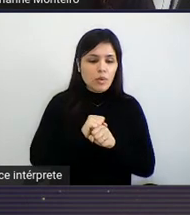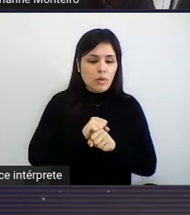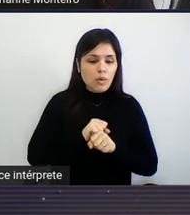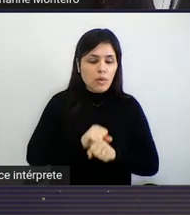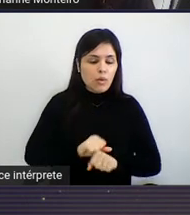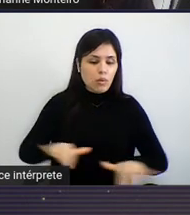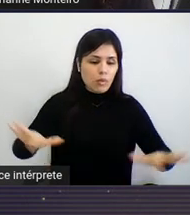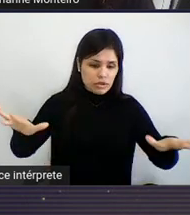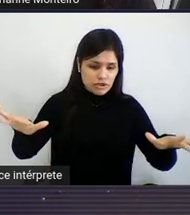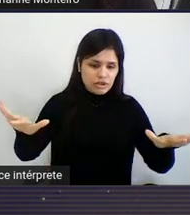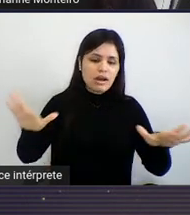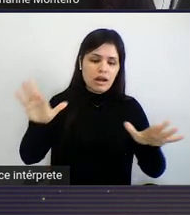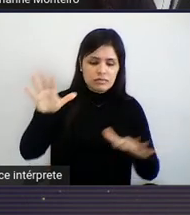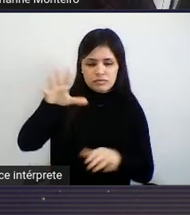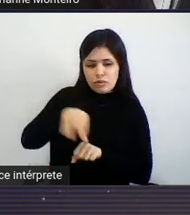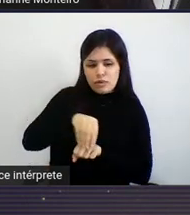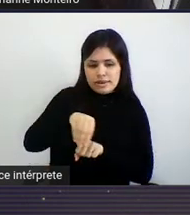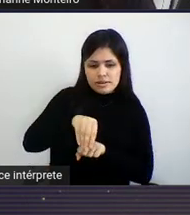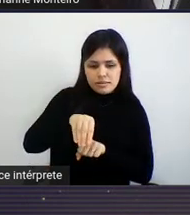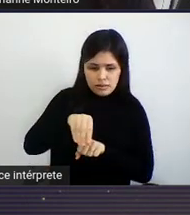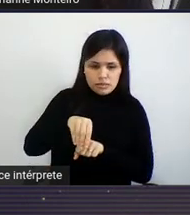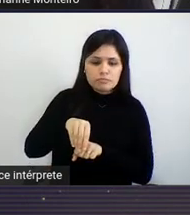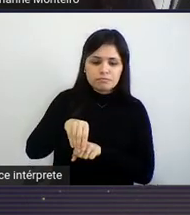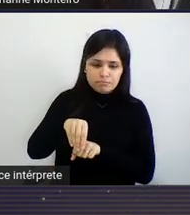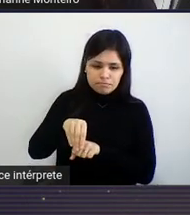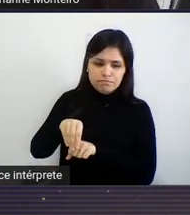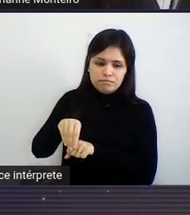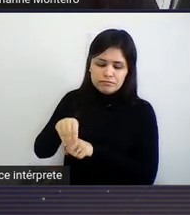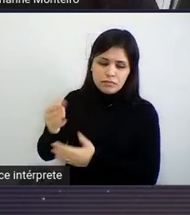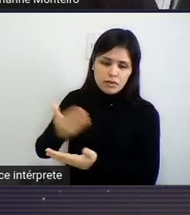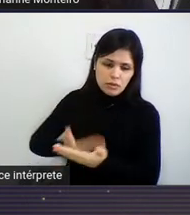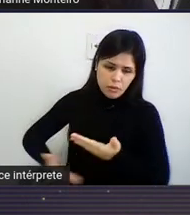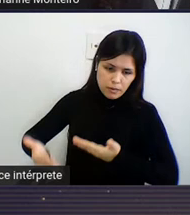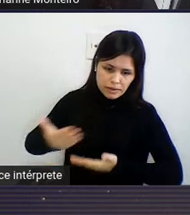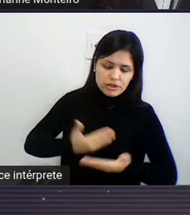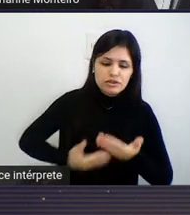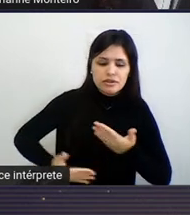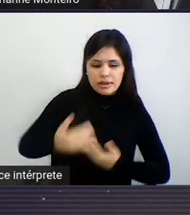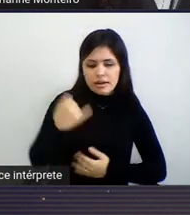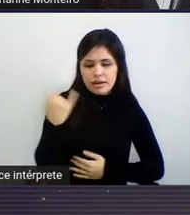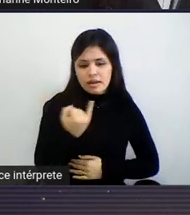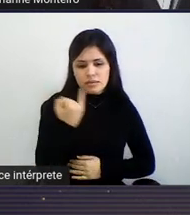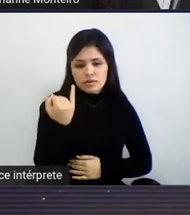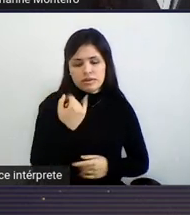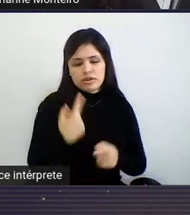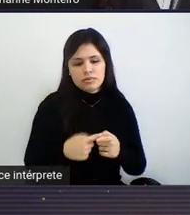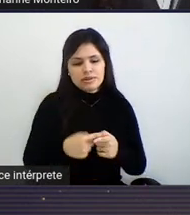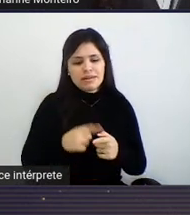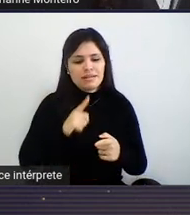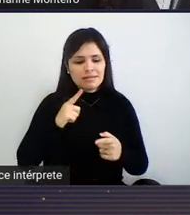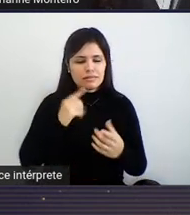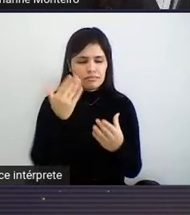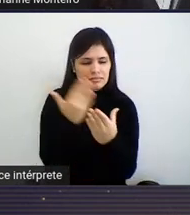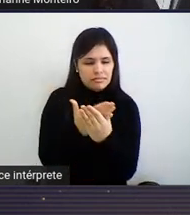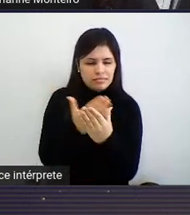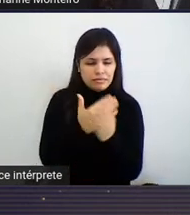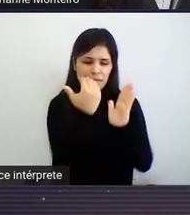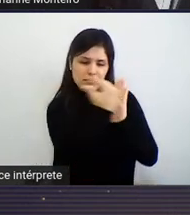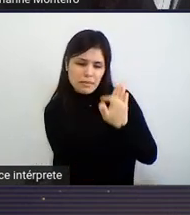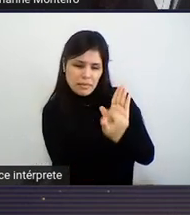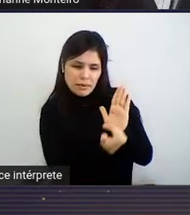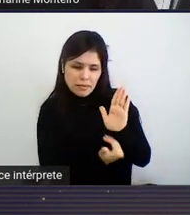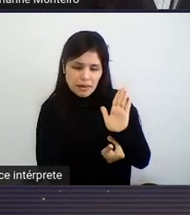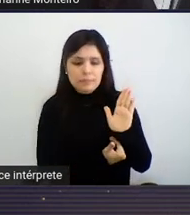que realizar esse projeto é muito legal, porque também já faz seu portfólio, é também bastante